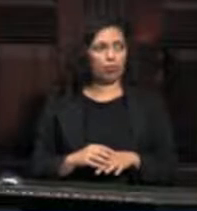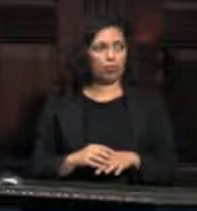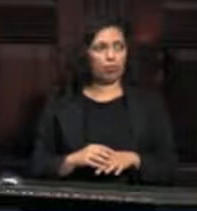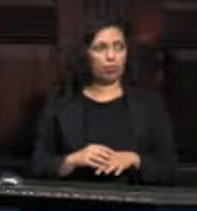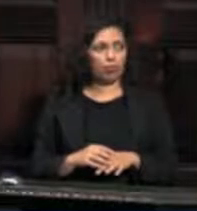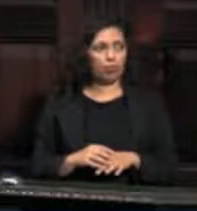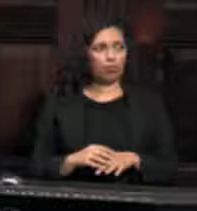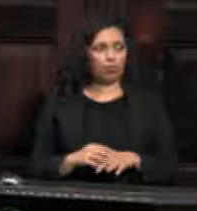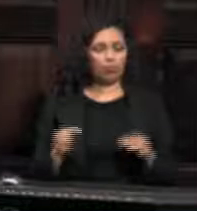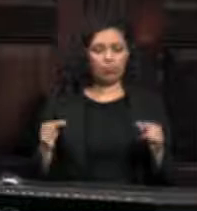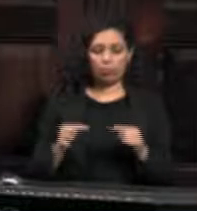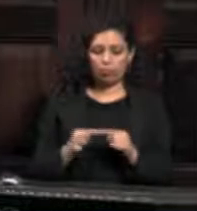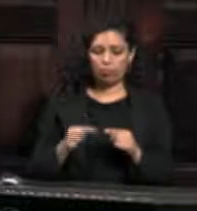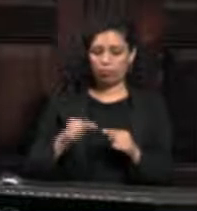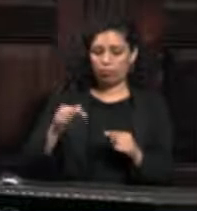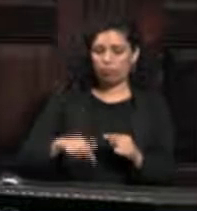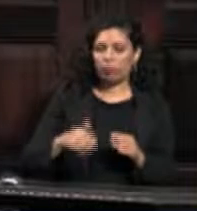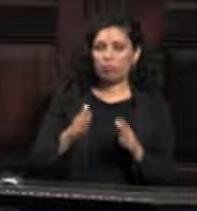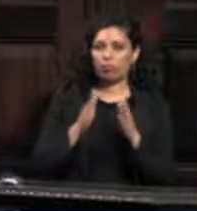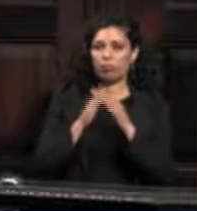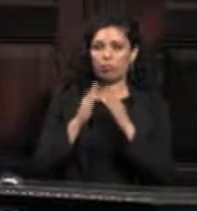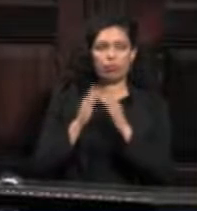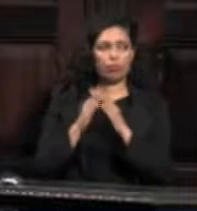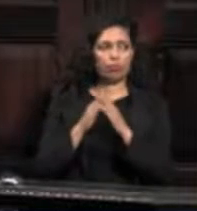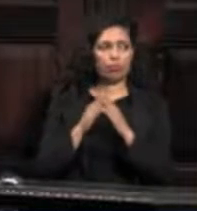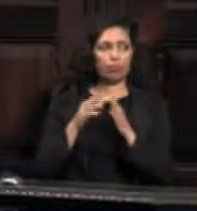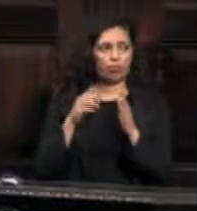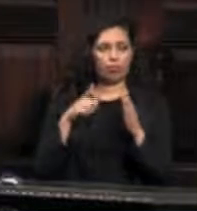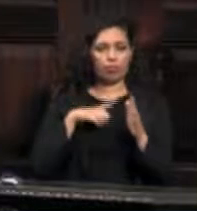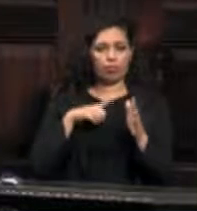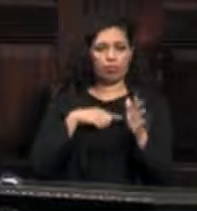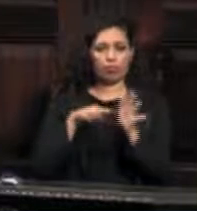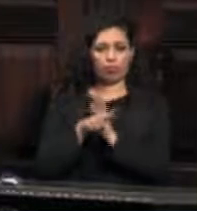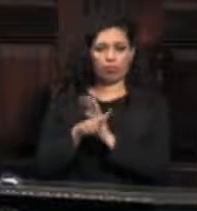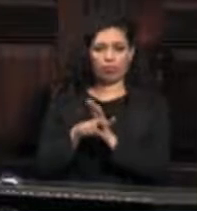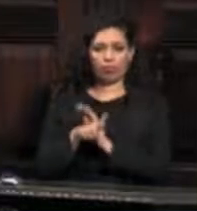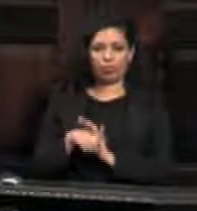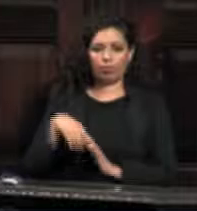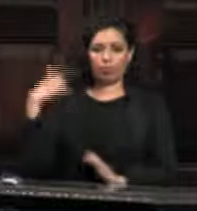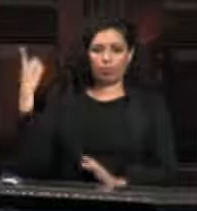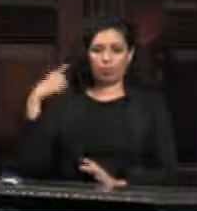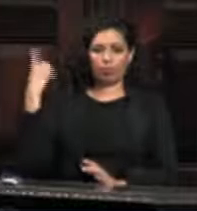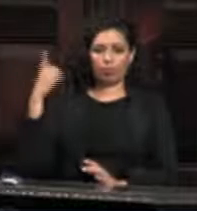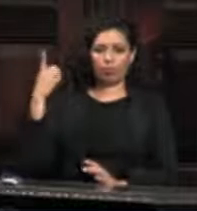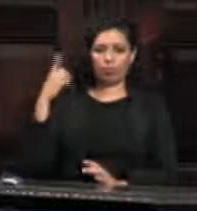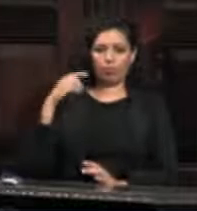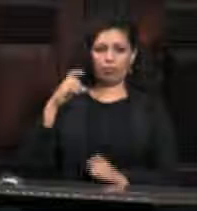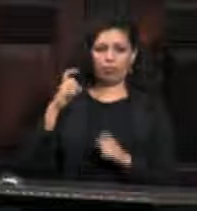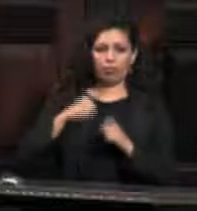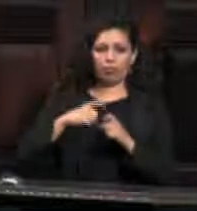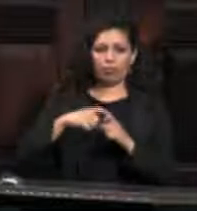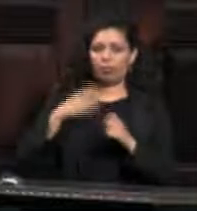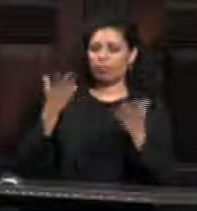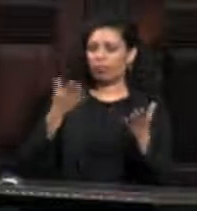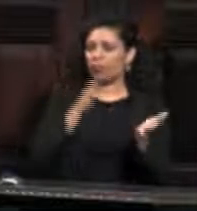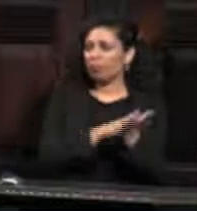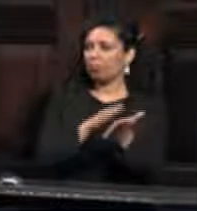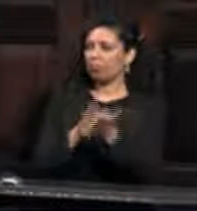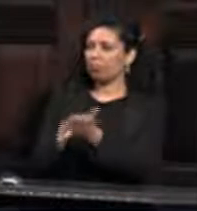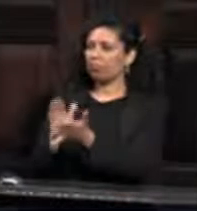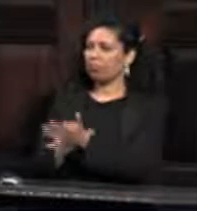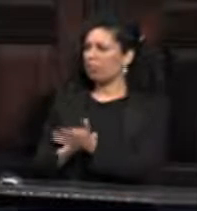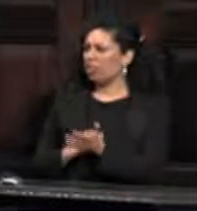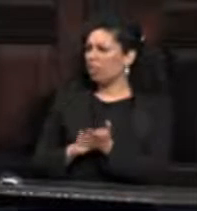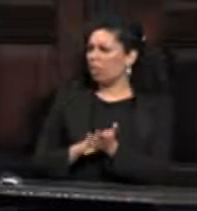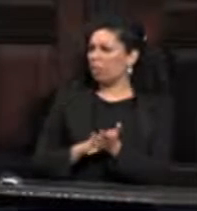para essa casa ter podido contribuir. Deputado Anderson Nogueira. Deputado Dr. Giulianelli, quero parabenizar Vossa Excelência por